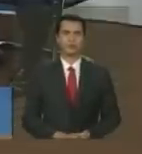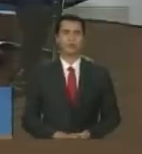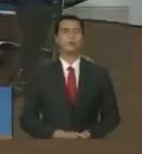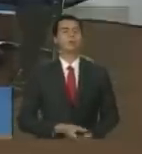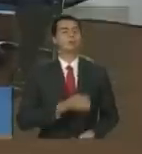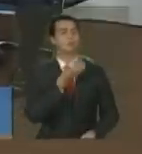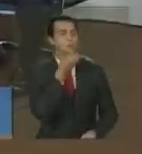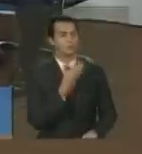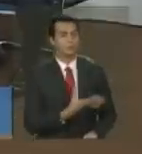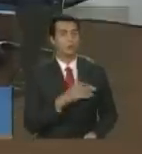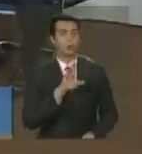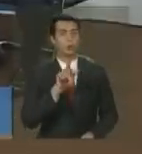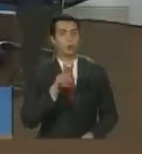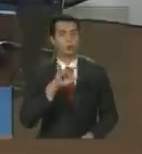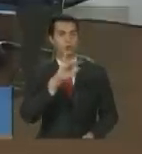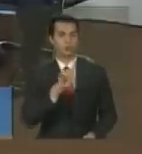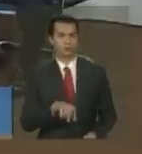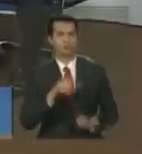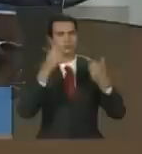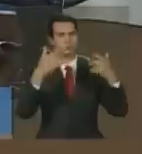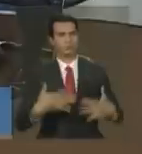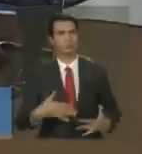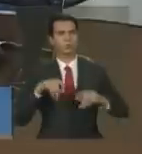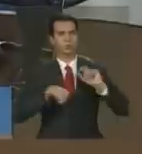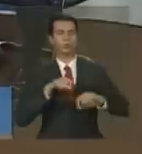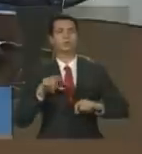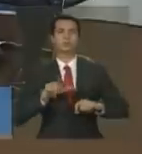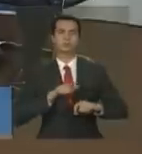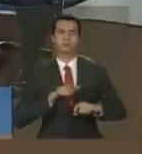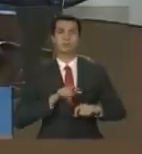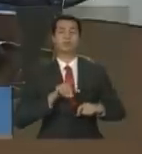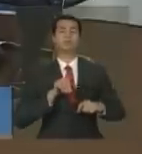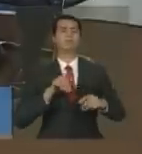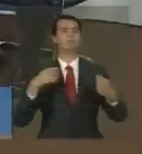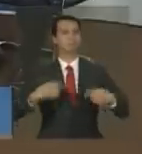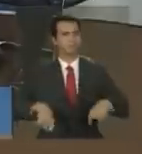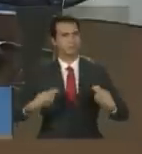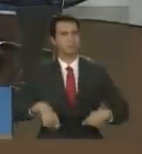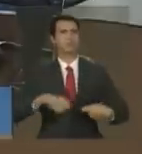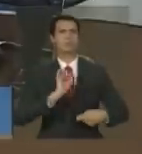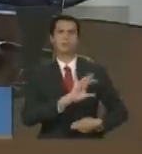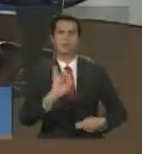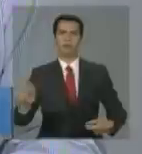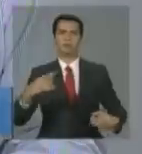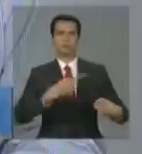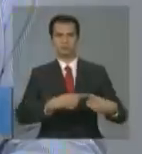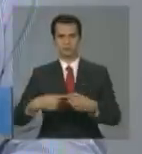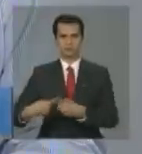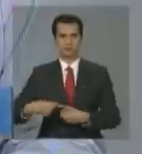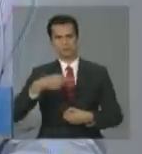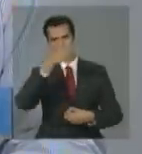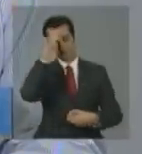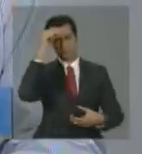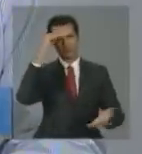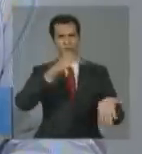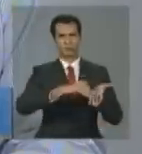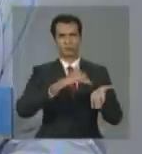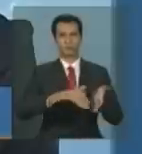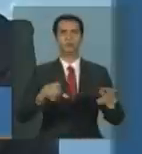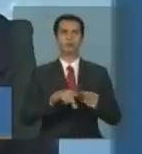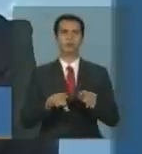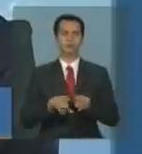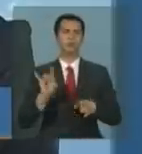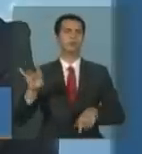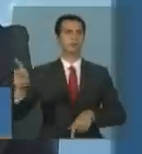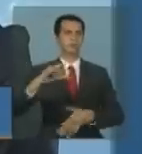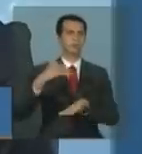geral a necessidade que há, então, de cada município, de cada secretaria, de cada conselho fazer a sua, vamos